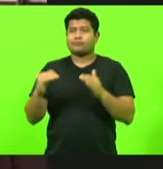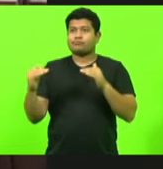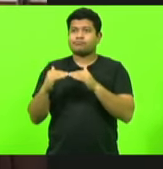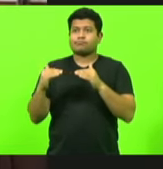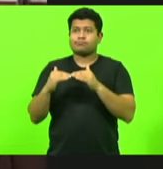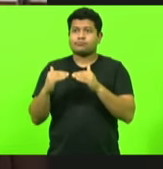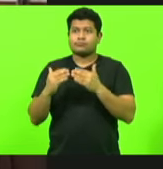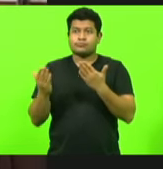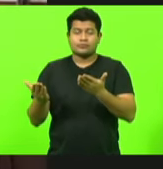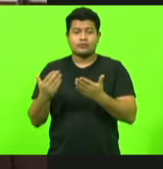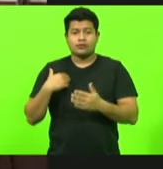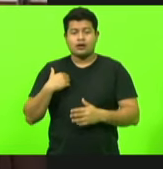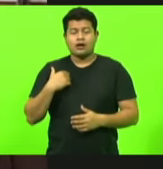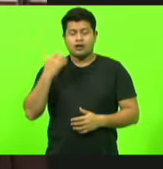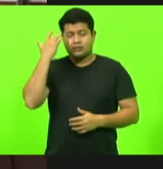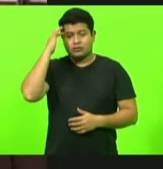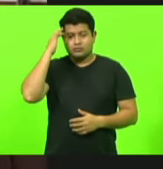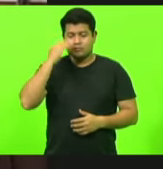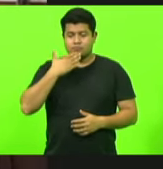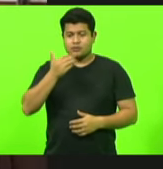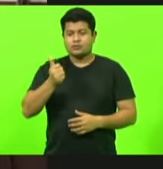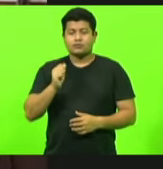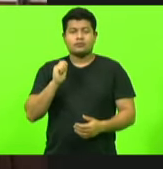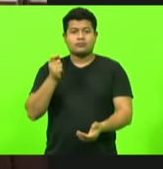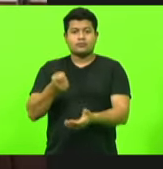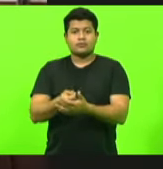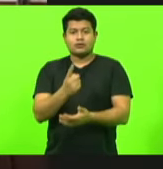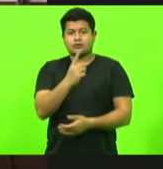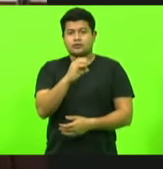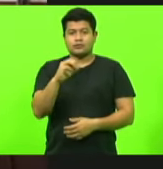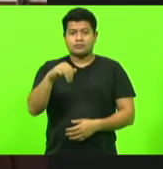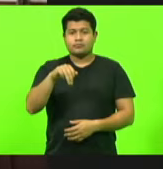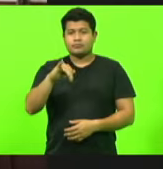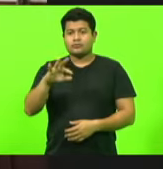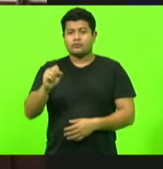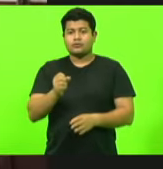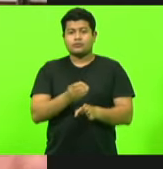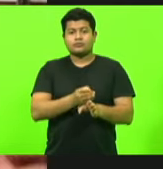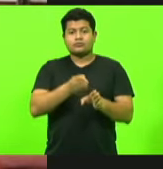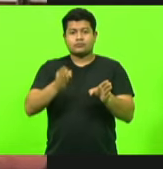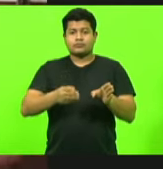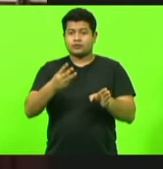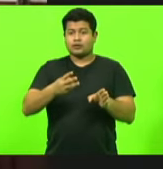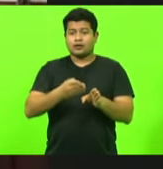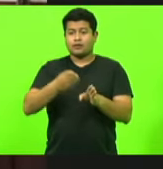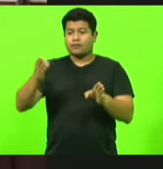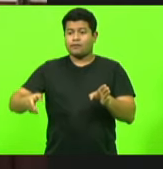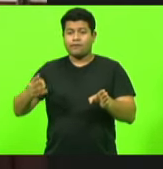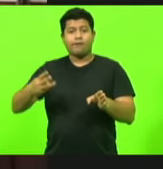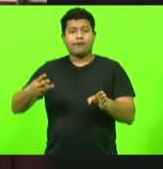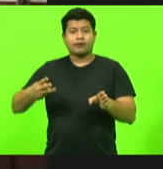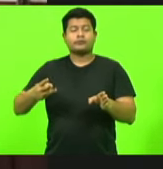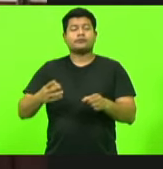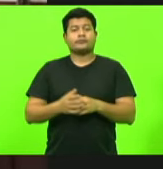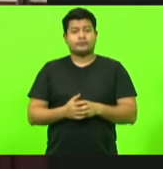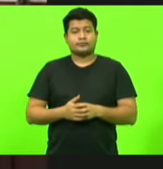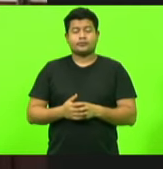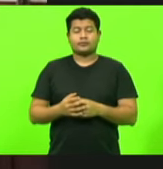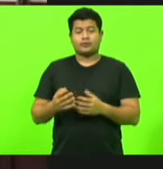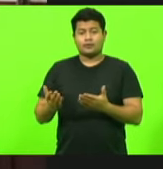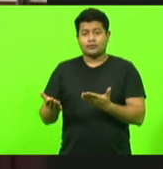100 milhões no trecho 3 e 4. E eu acho que essa é a grande virtude de um gestor. No